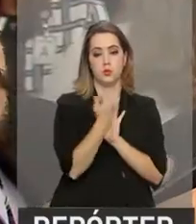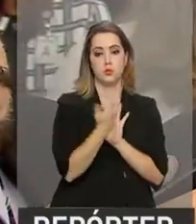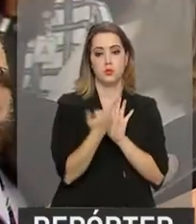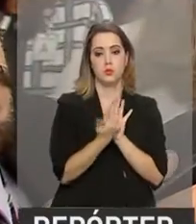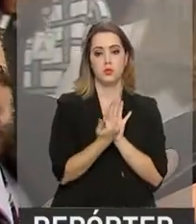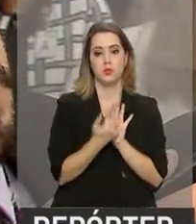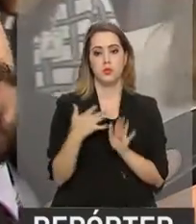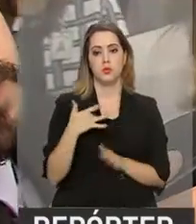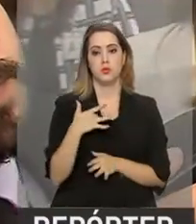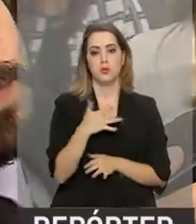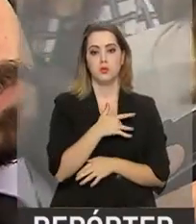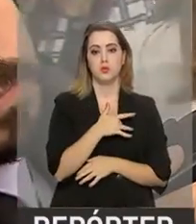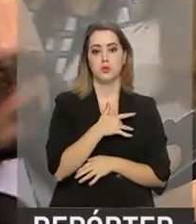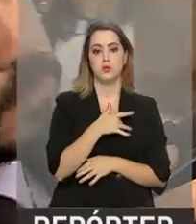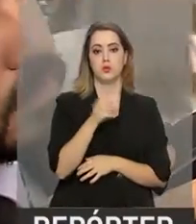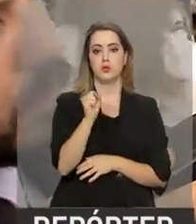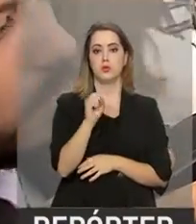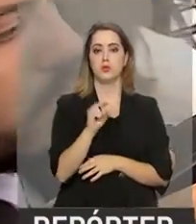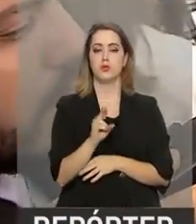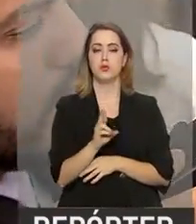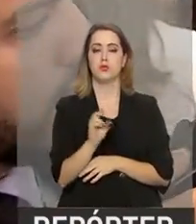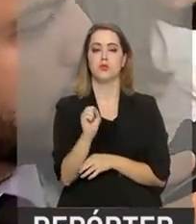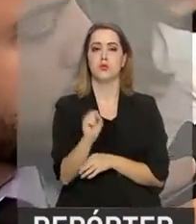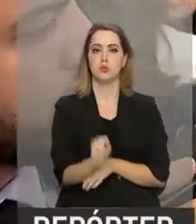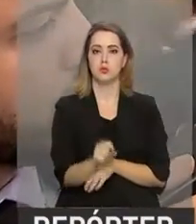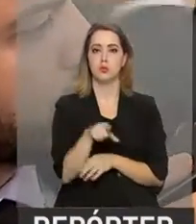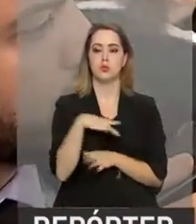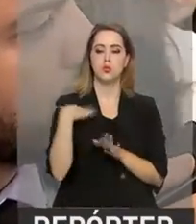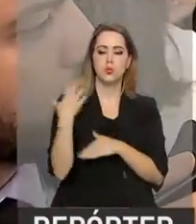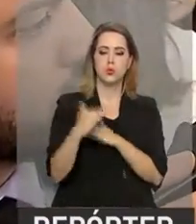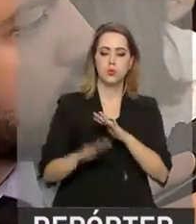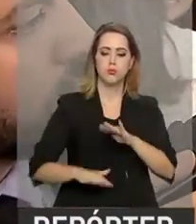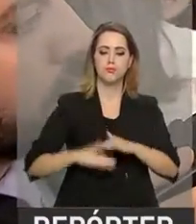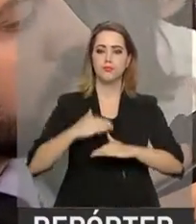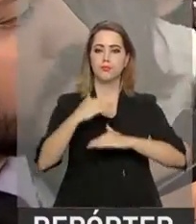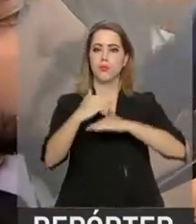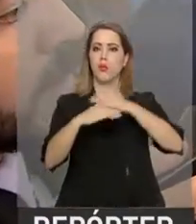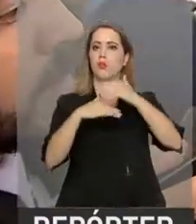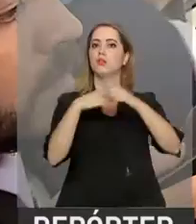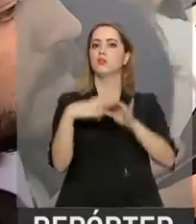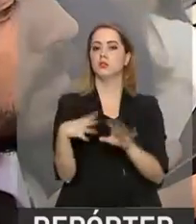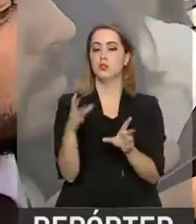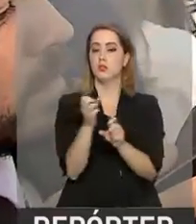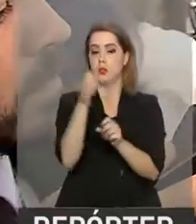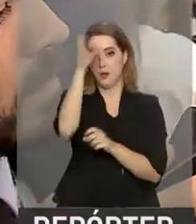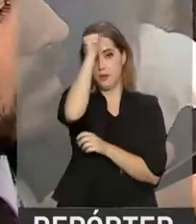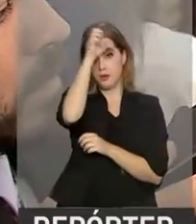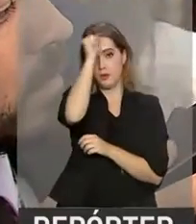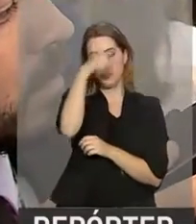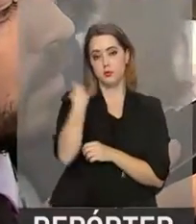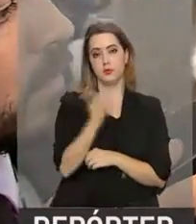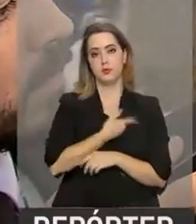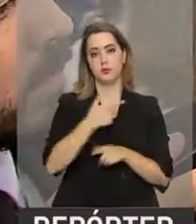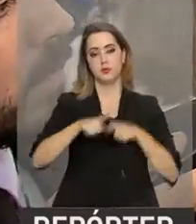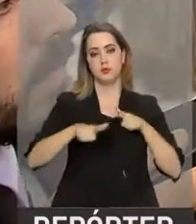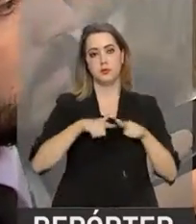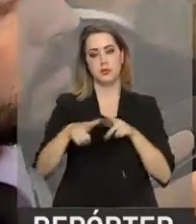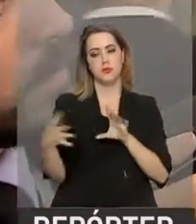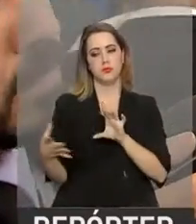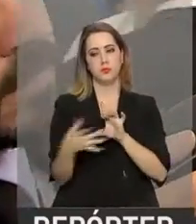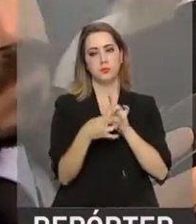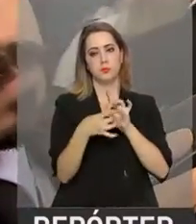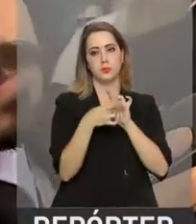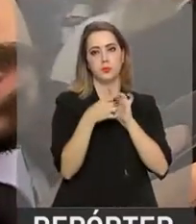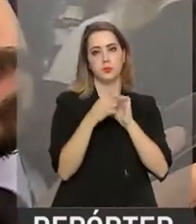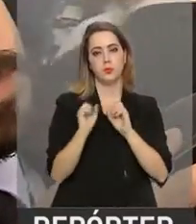SUS, todo o acompanhamento do crescimento da criança, do desenvolvimento. Nós estamos trabalhando de forma articulada